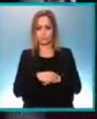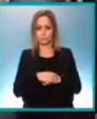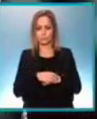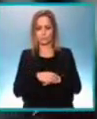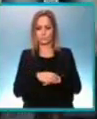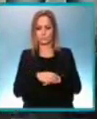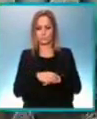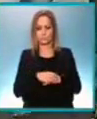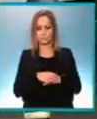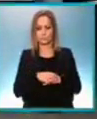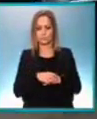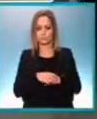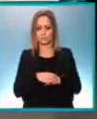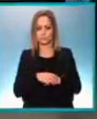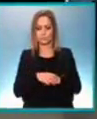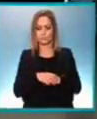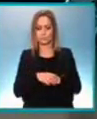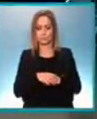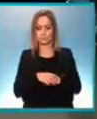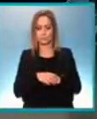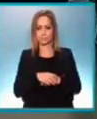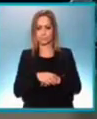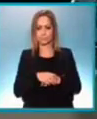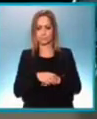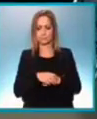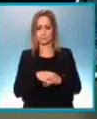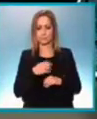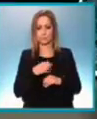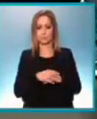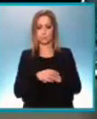Não quero que ela trate você!